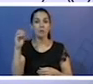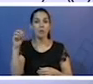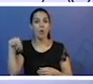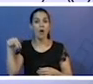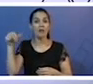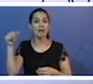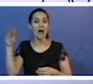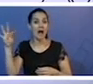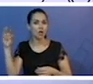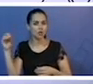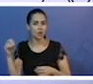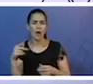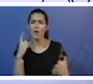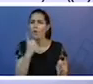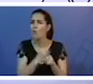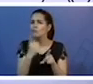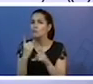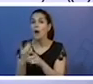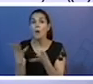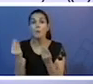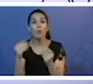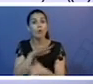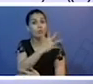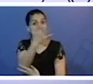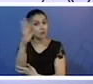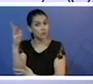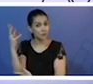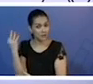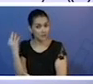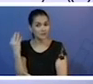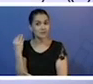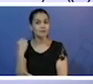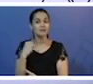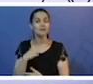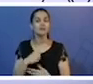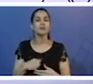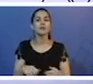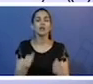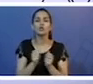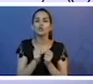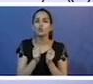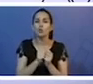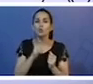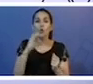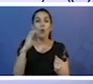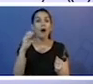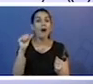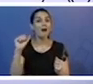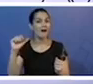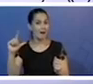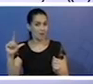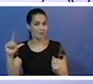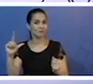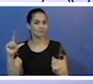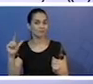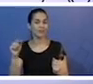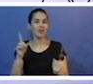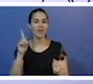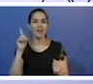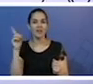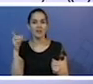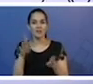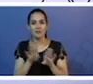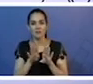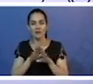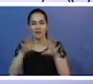quantidade na natureza, constituindo o calcário e o mármore. Então, ele está presente também nas